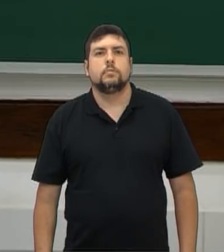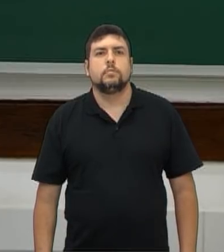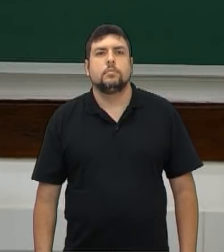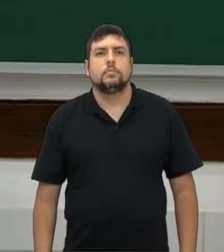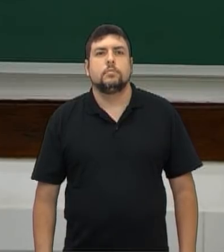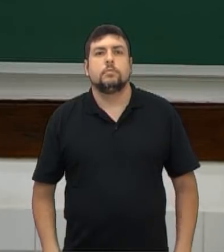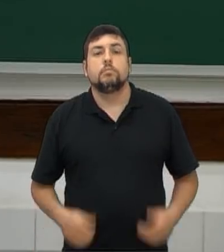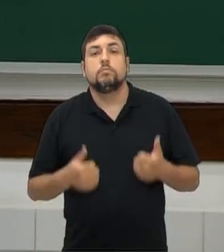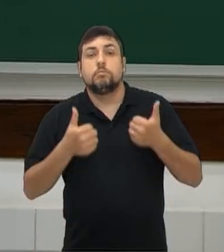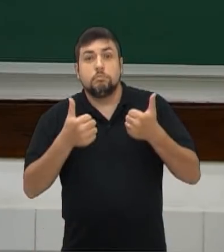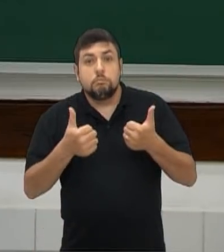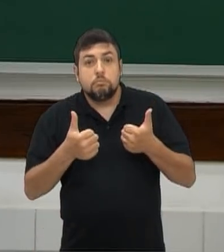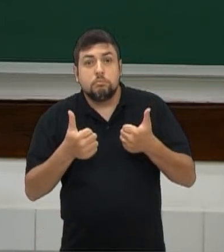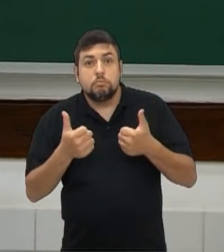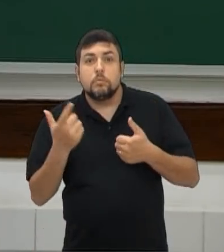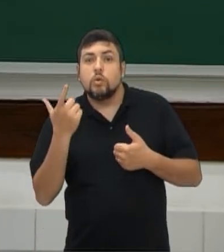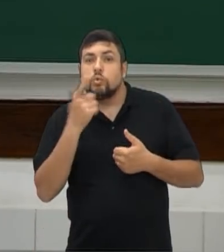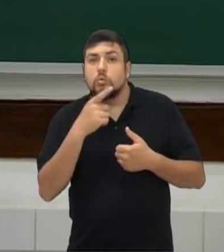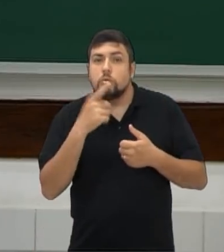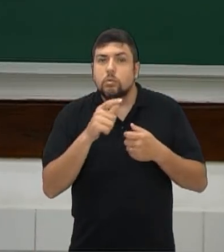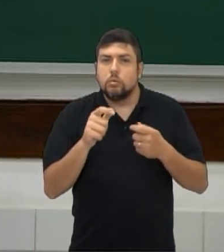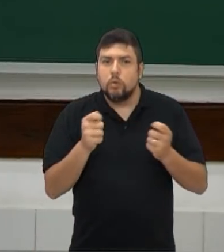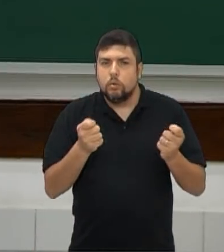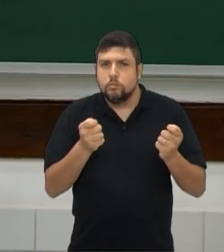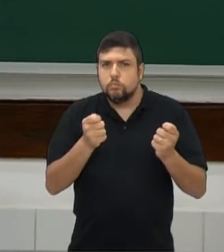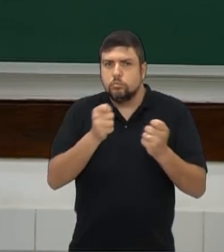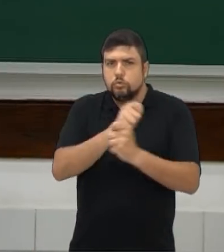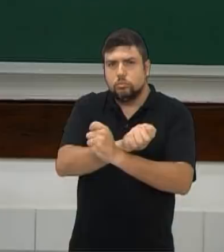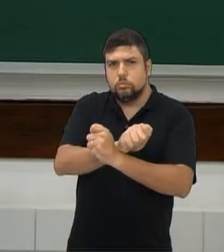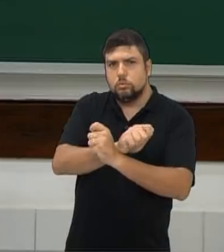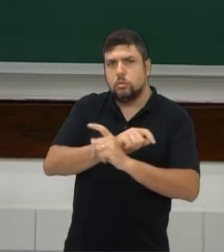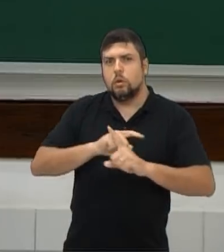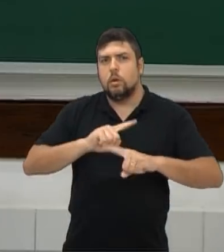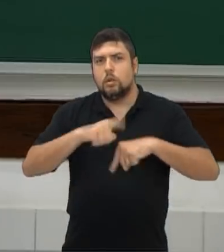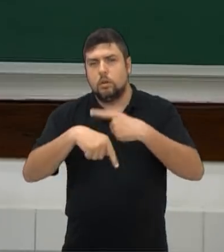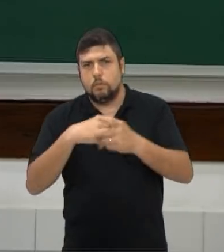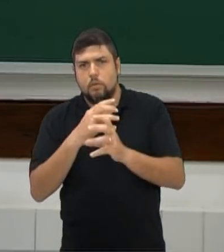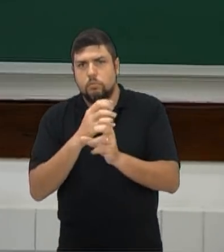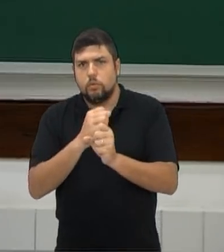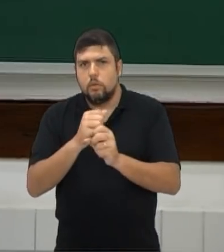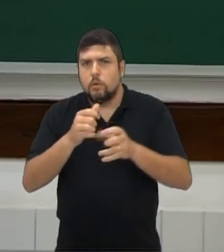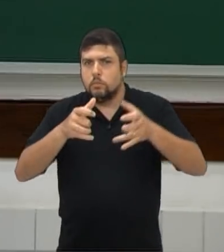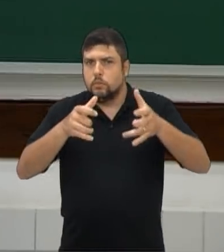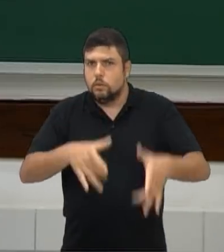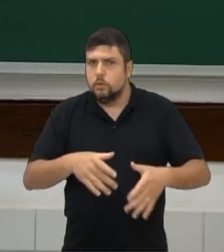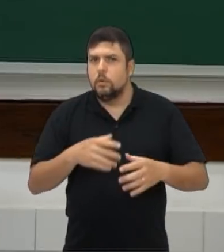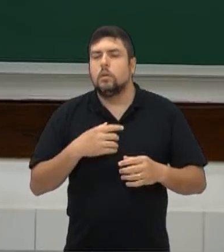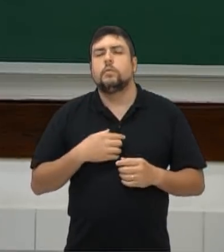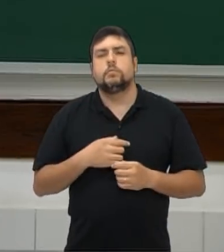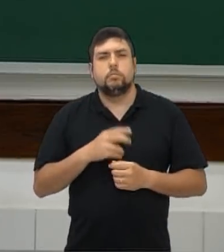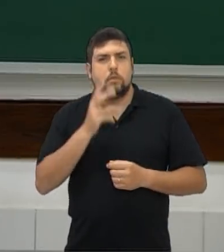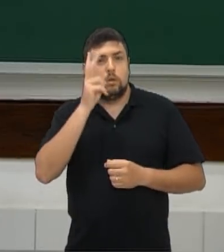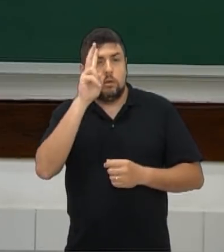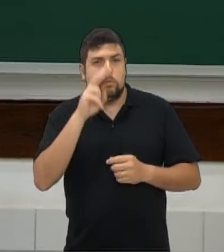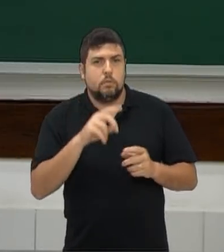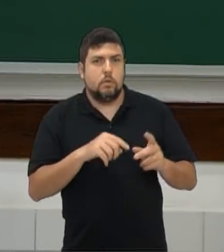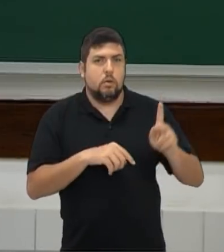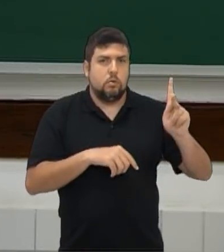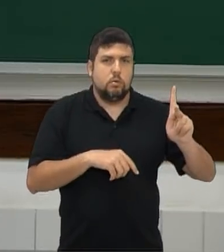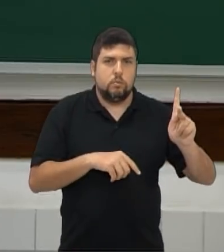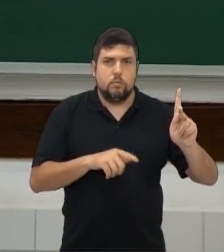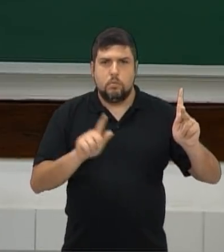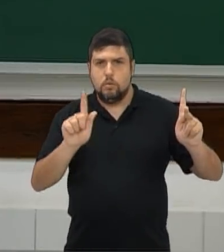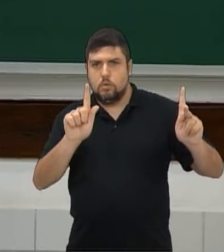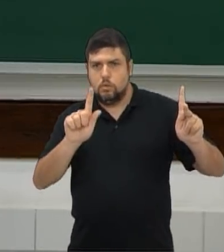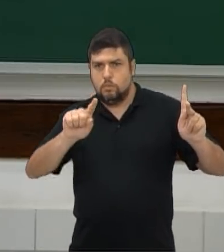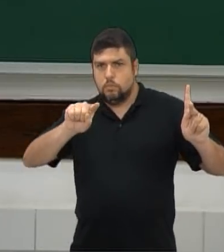E aí? Transformaram primeiro para depois ver quanto sobrou? Porque lembra, eu tenho que transformar. Se 1 quilo vale 1000 gramas,